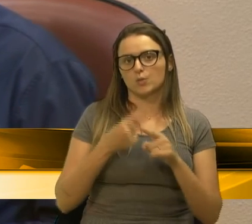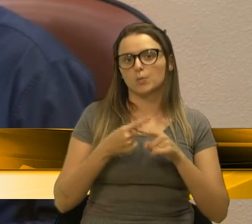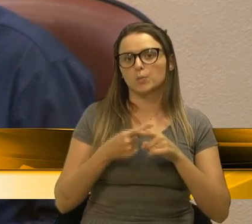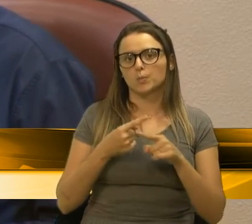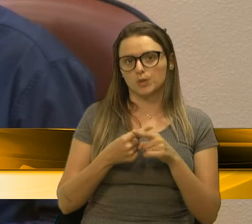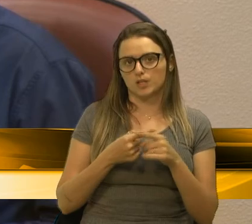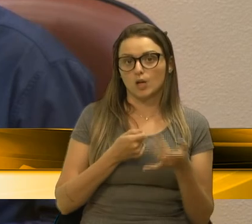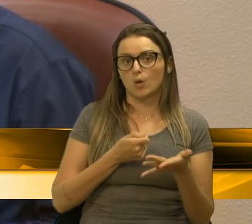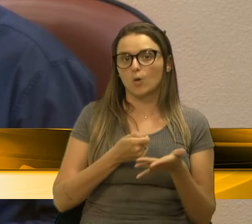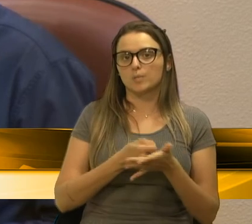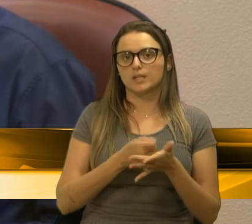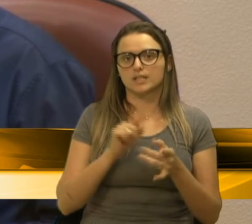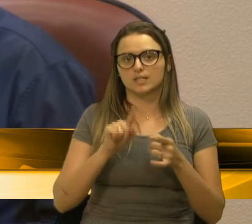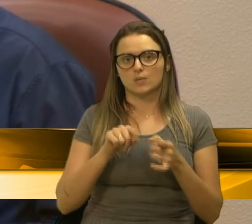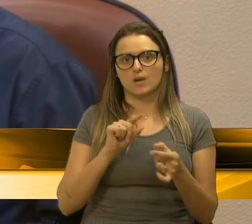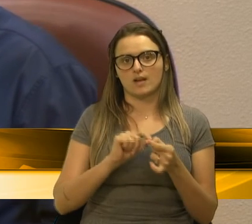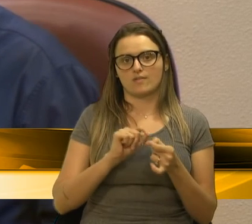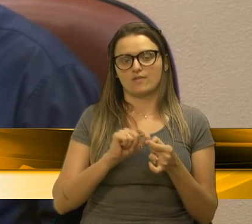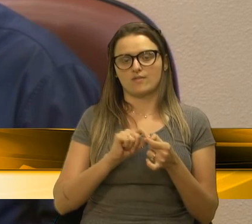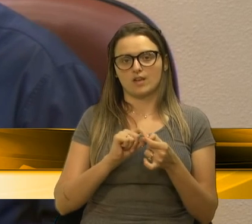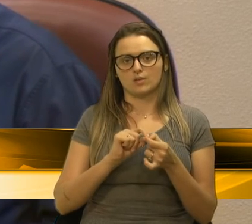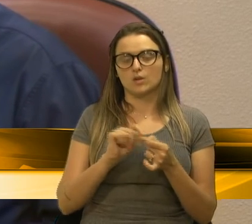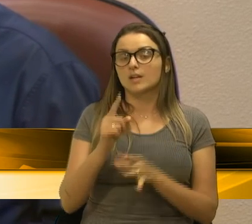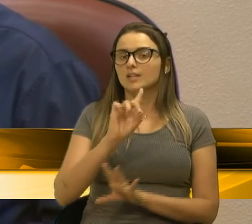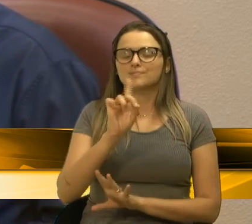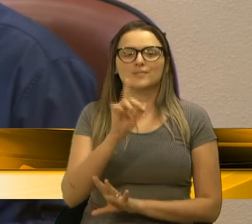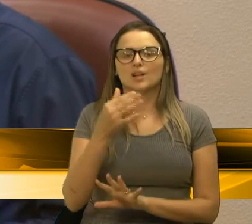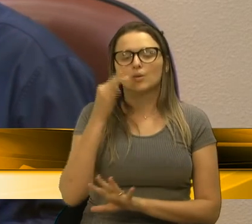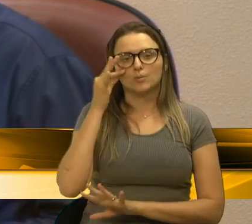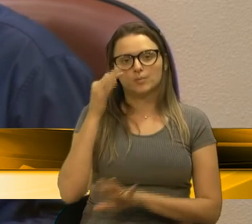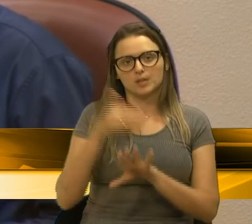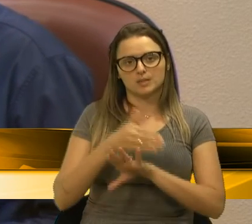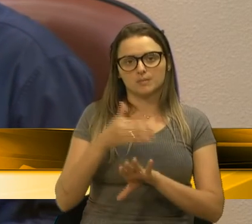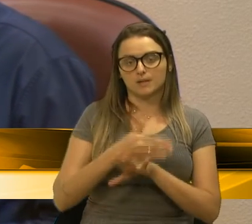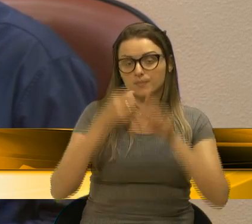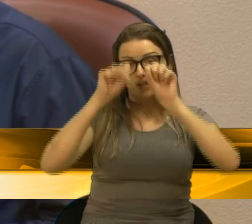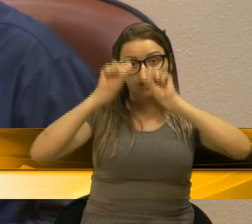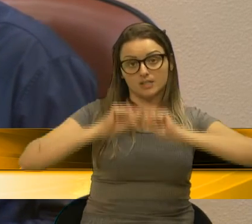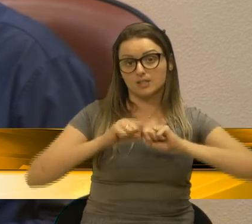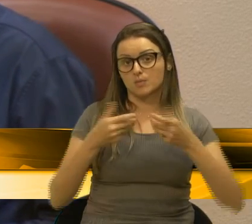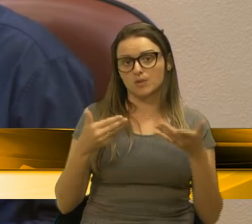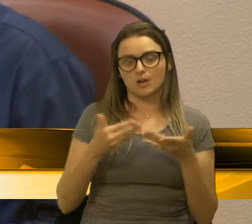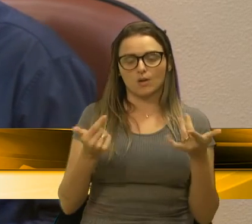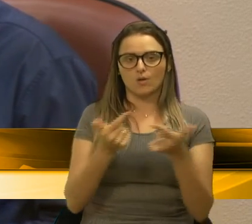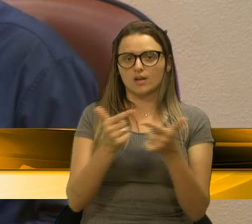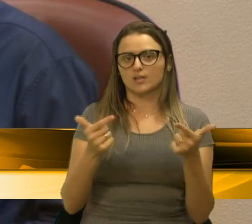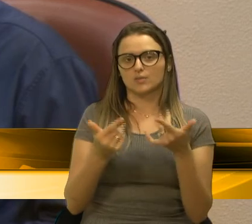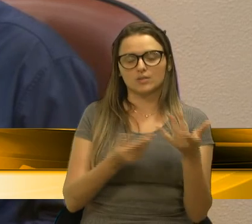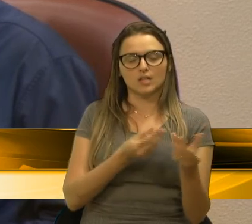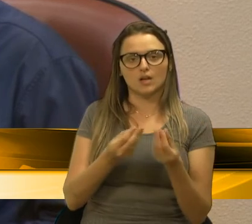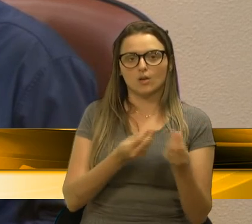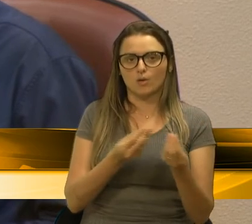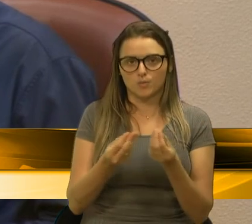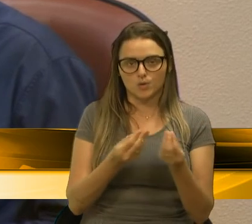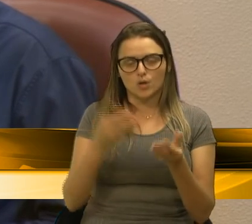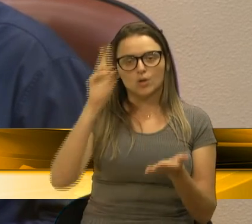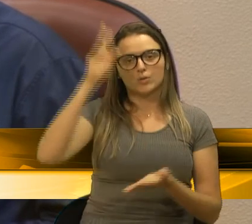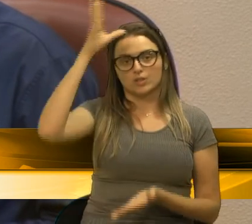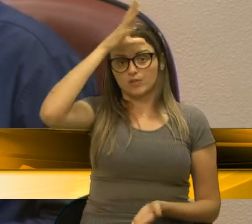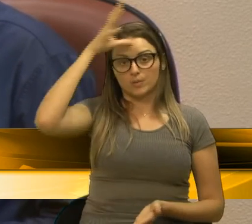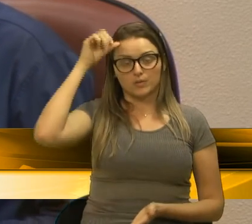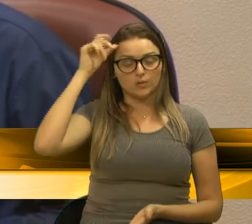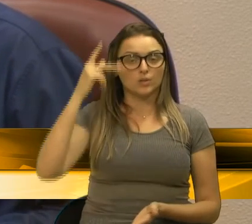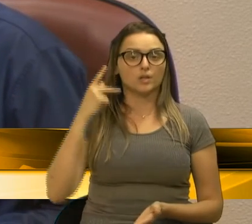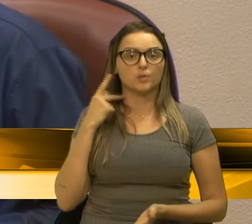advogado comparecer à audiência. Como ela não compareceu, a oitiva fica prejudicada em razão tanto do não comparecimento do prefeito quanto da